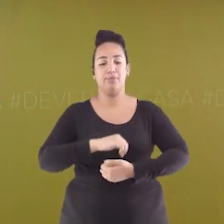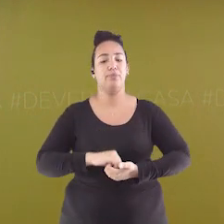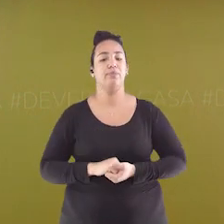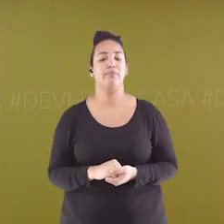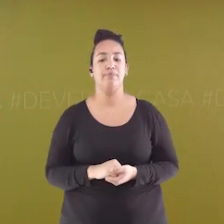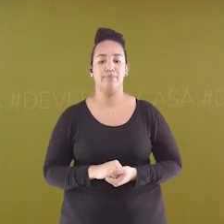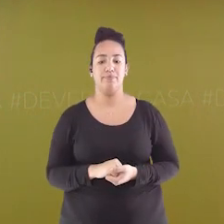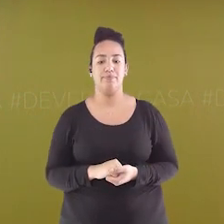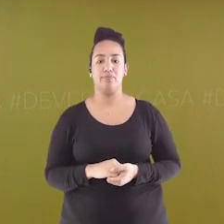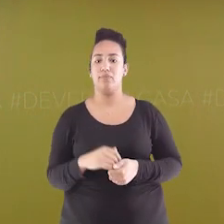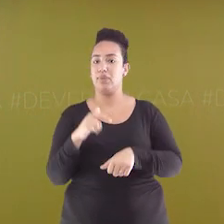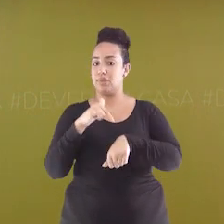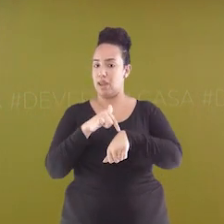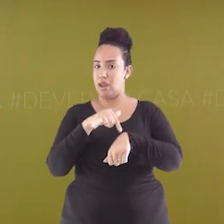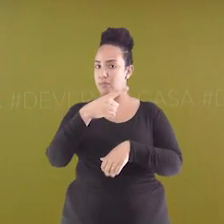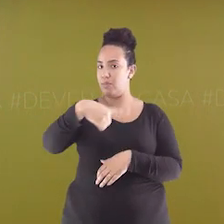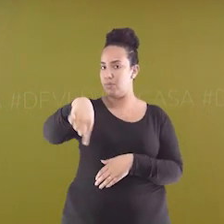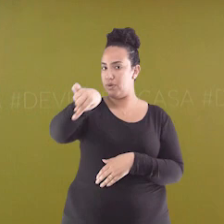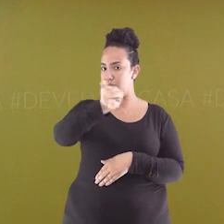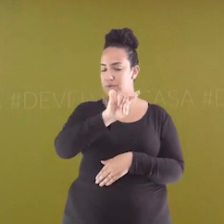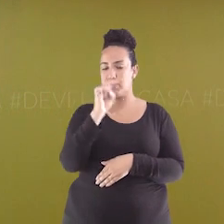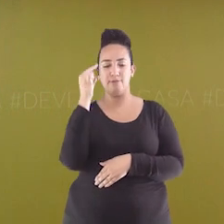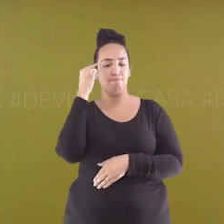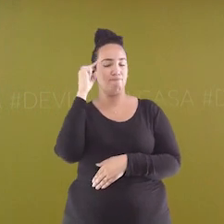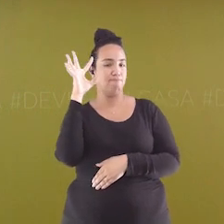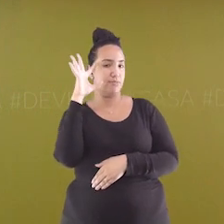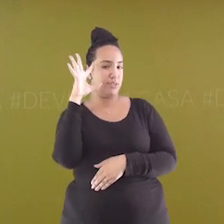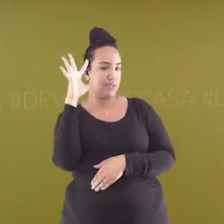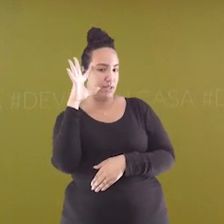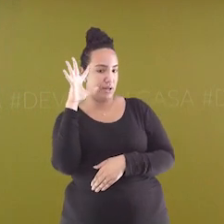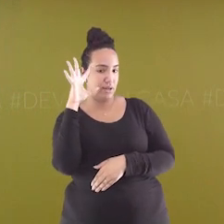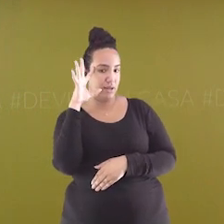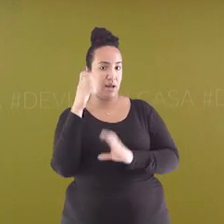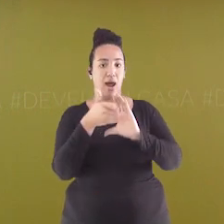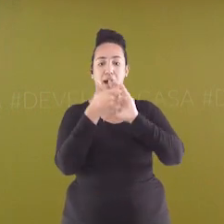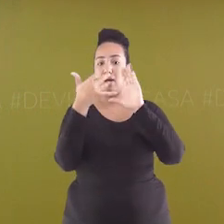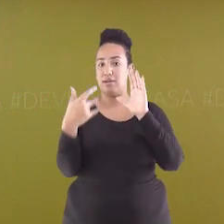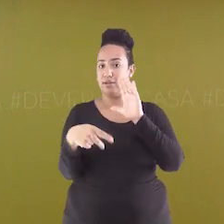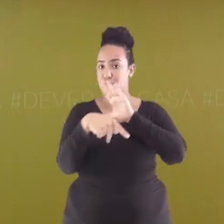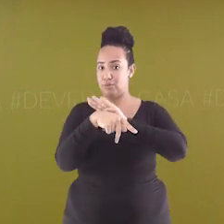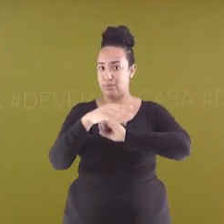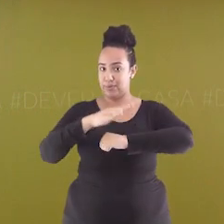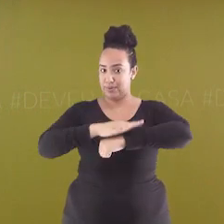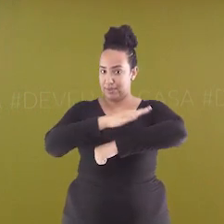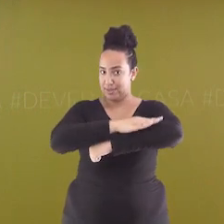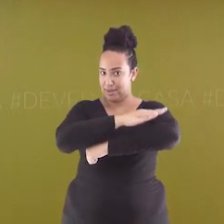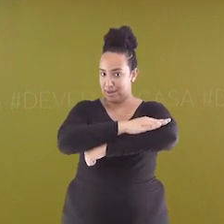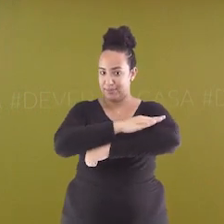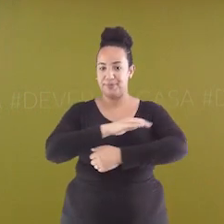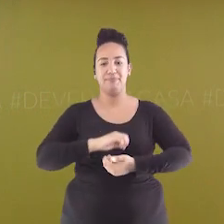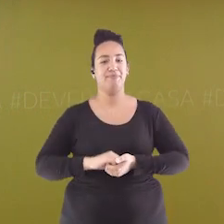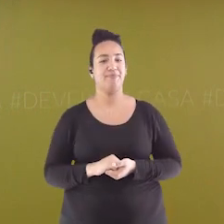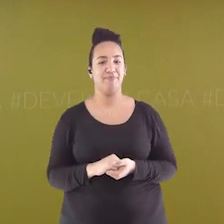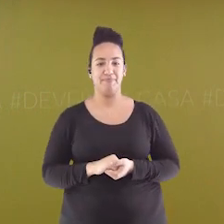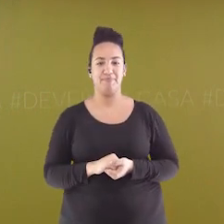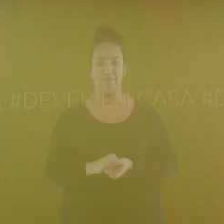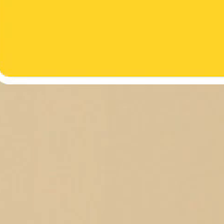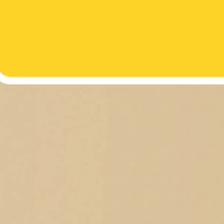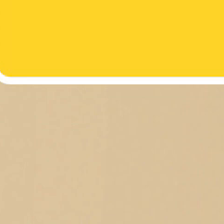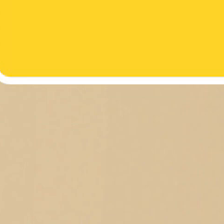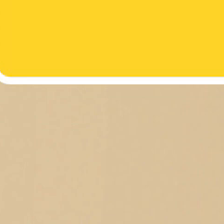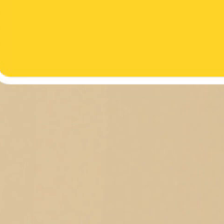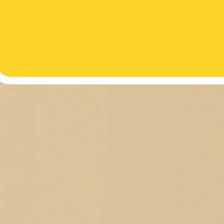aqui. Observem. Vou dar um tempinho para vocês pensarem as características dele, tá bom?